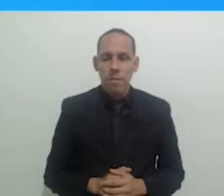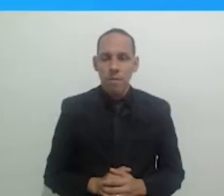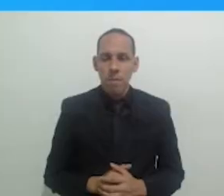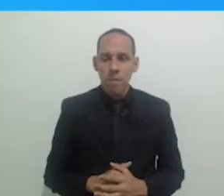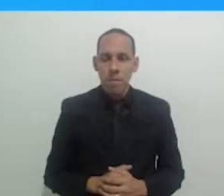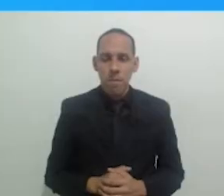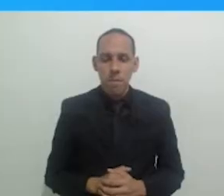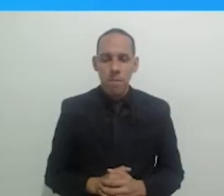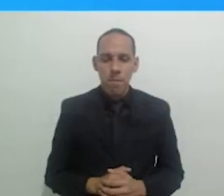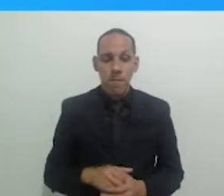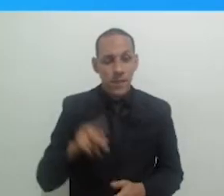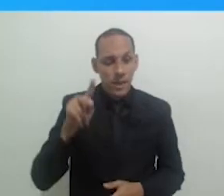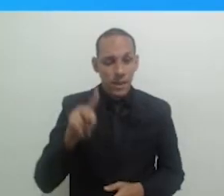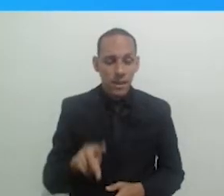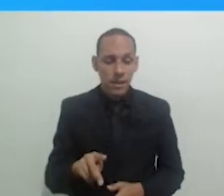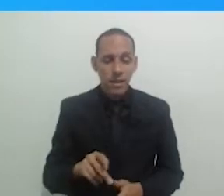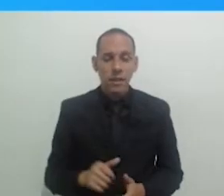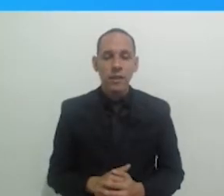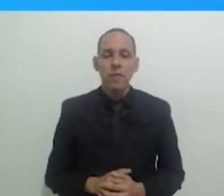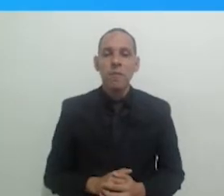Presidente? Presidente? E tem 9 concordando. Pois não, desembargador?